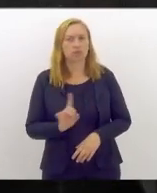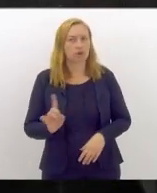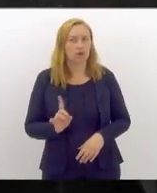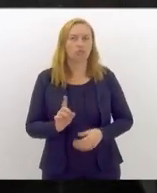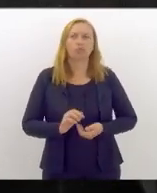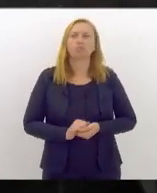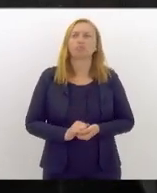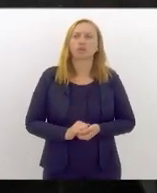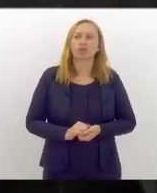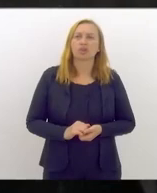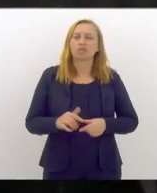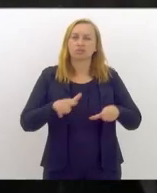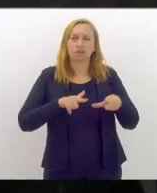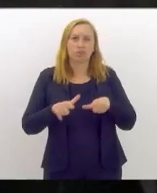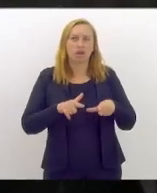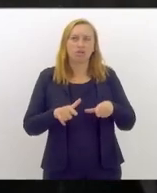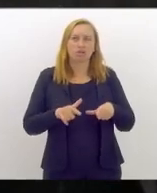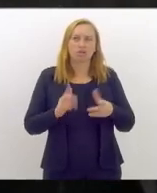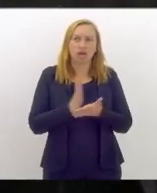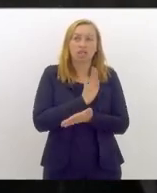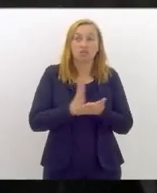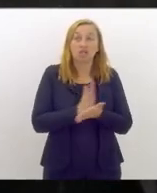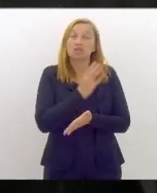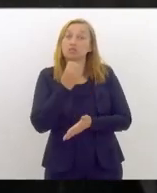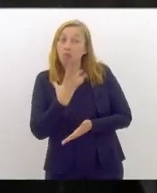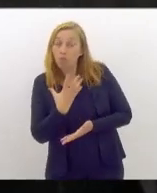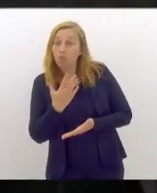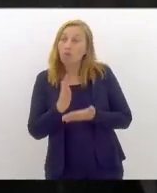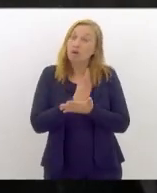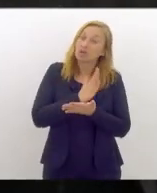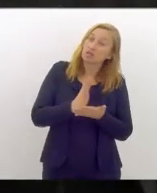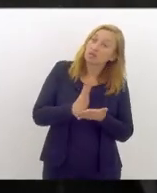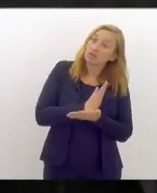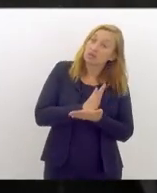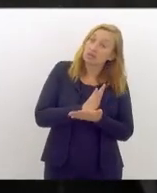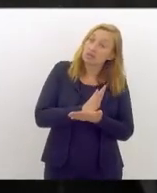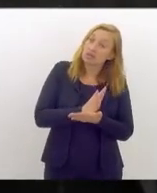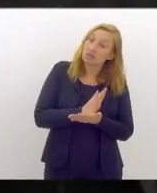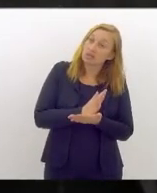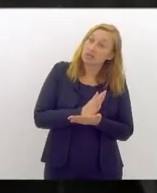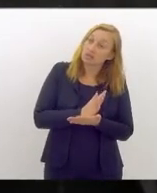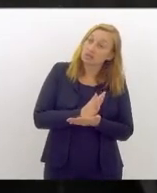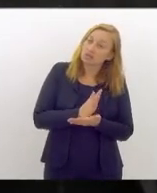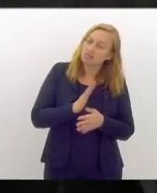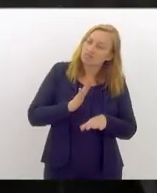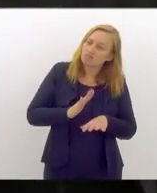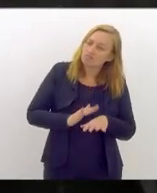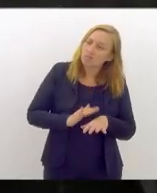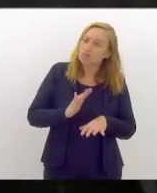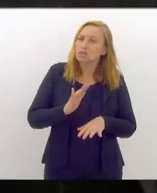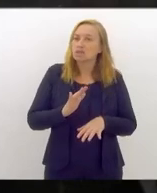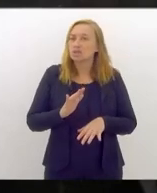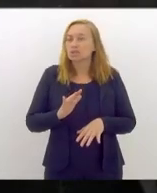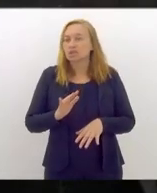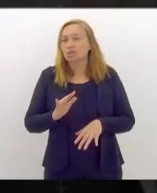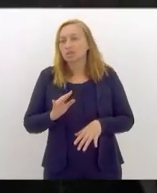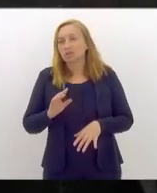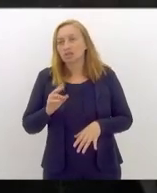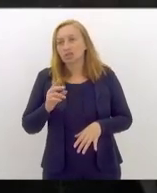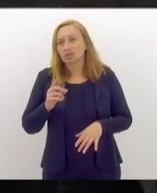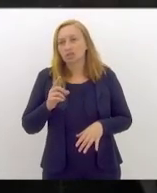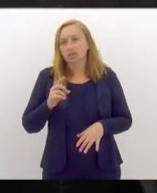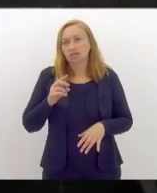do Rio de Janeiro que fazem um trabalho às vezes muito bom às vezes mas agressiva do que talvez